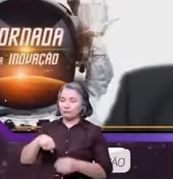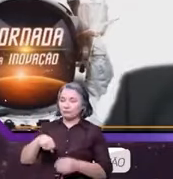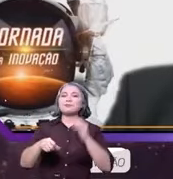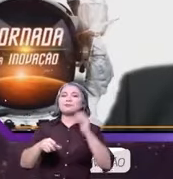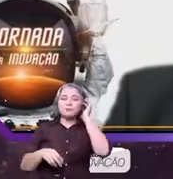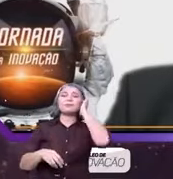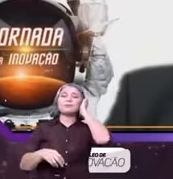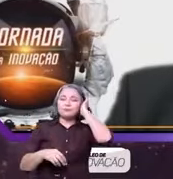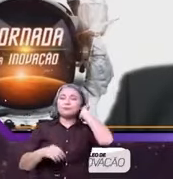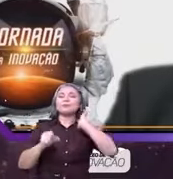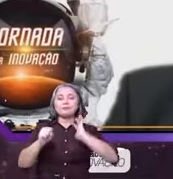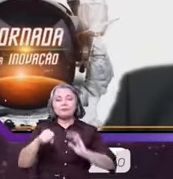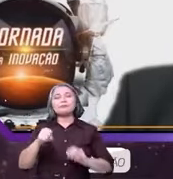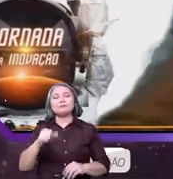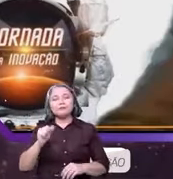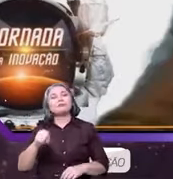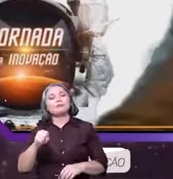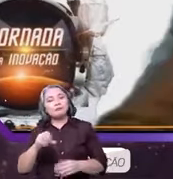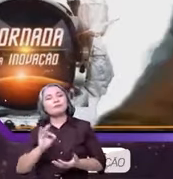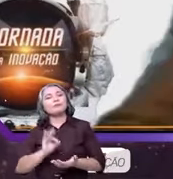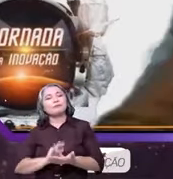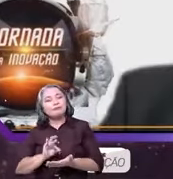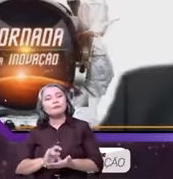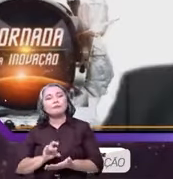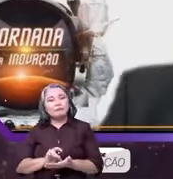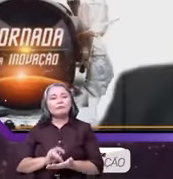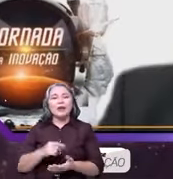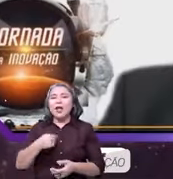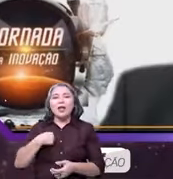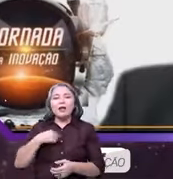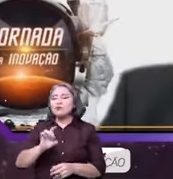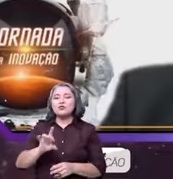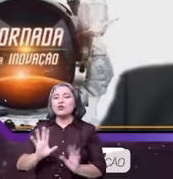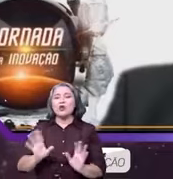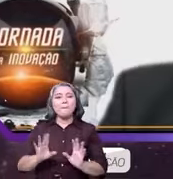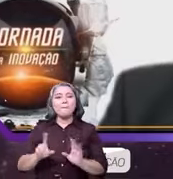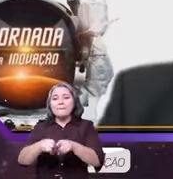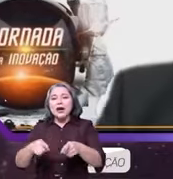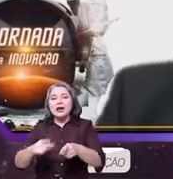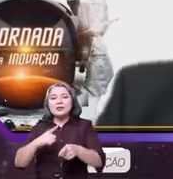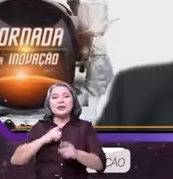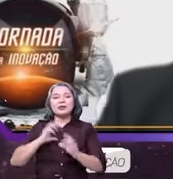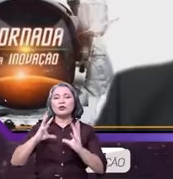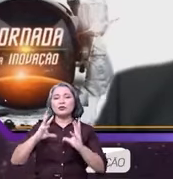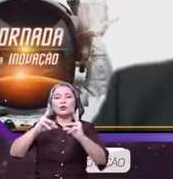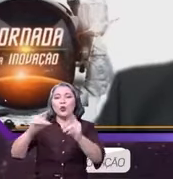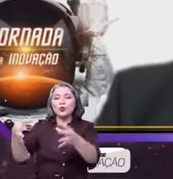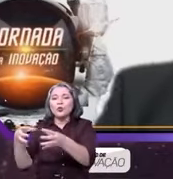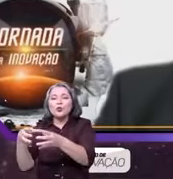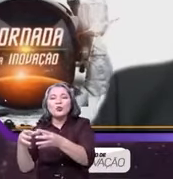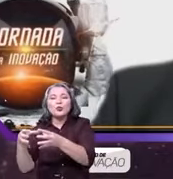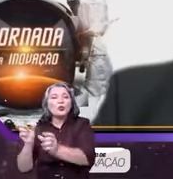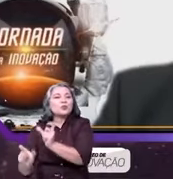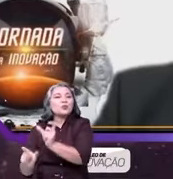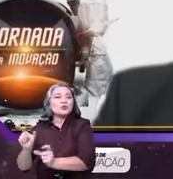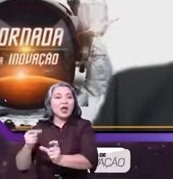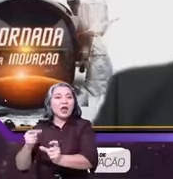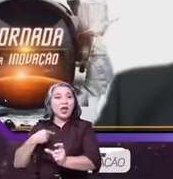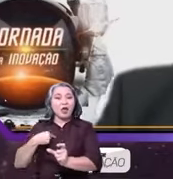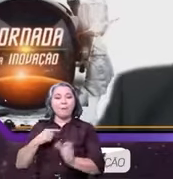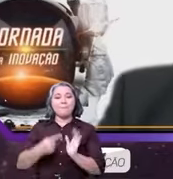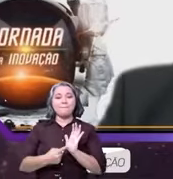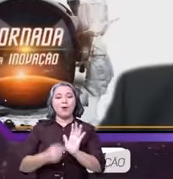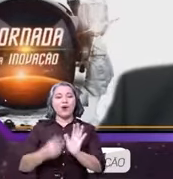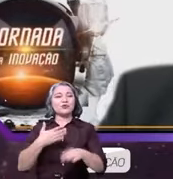estou me dispondo, e na verdade não sou eu só, mas existe todo um time, e na verdade eu trago prática, na verdade